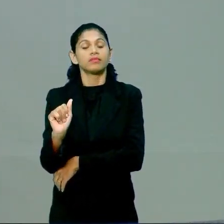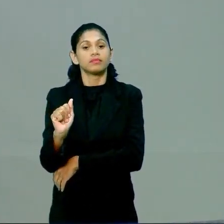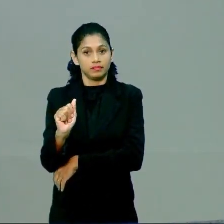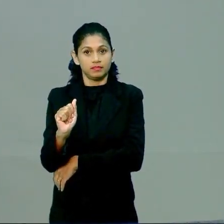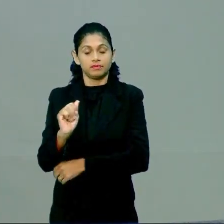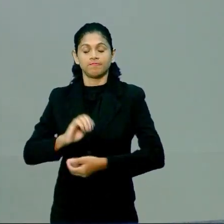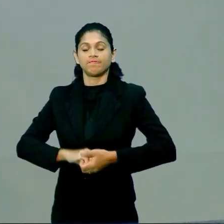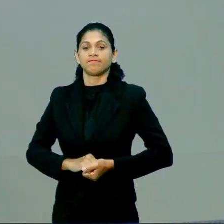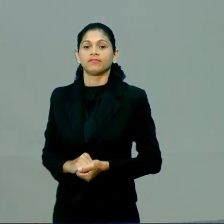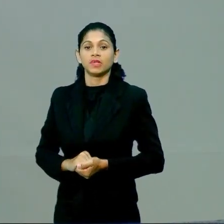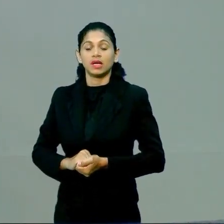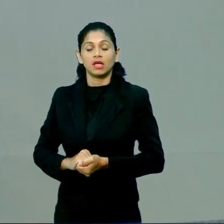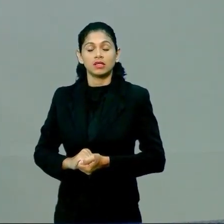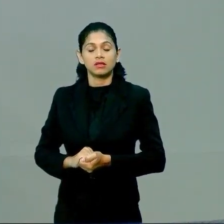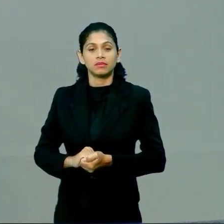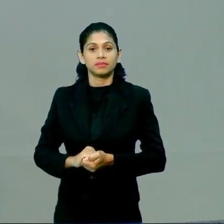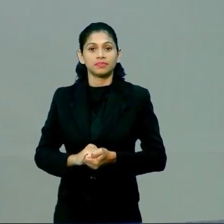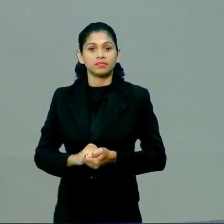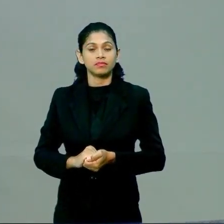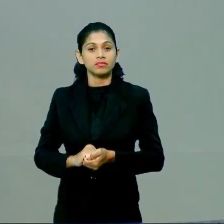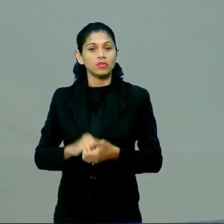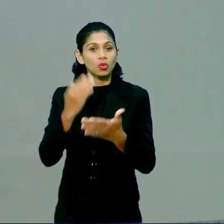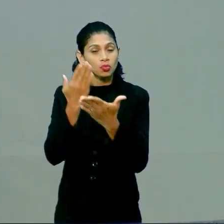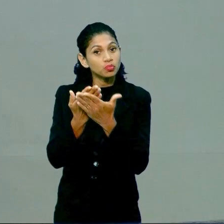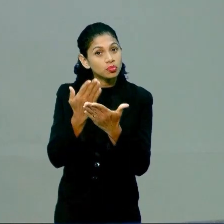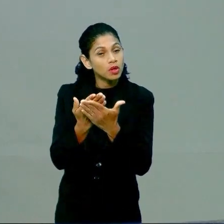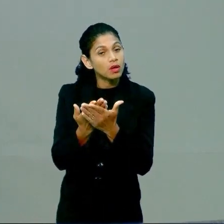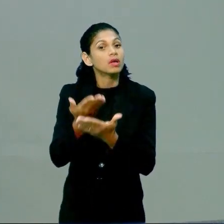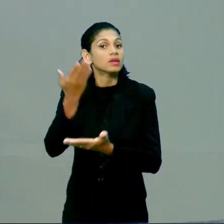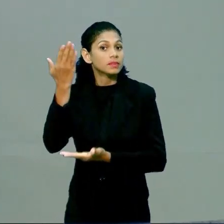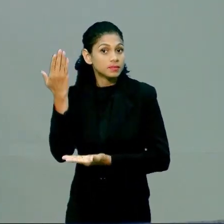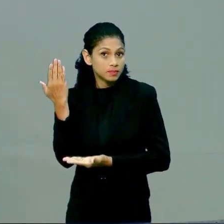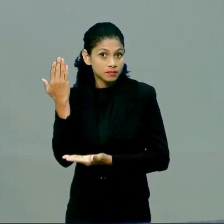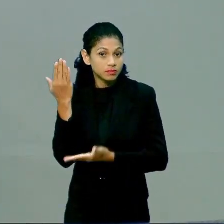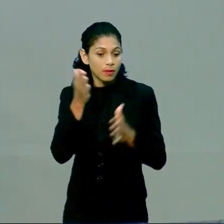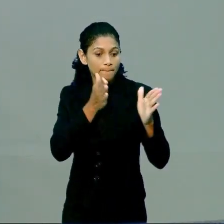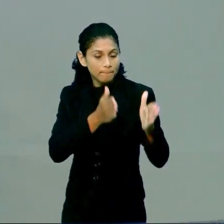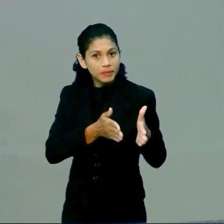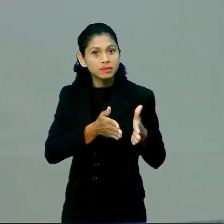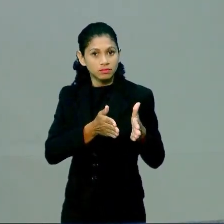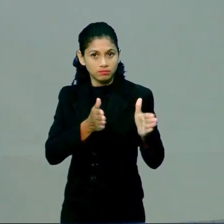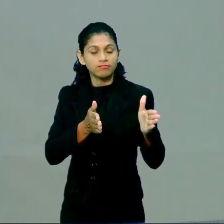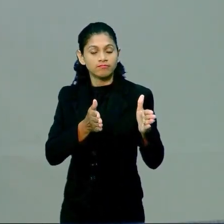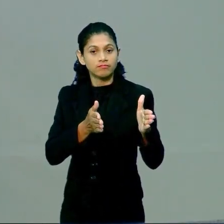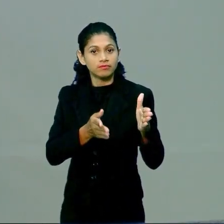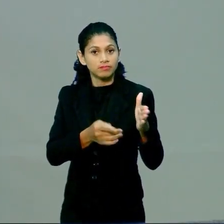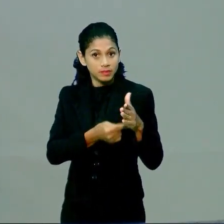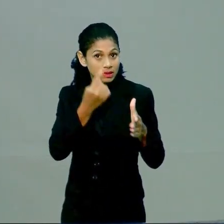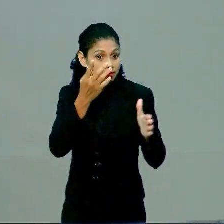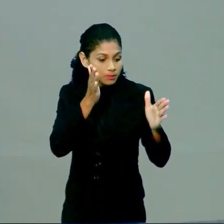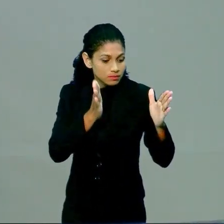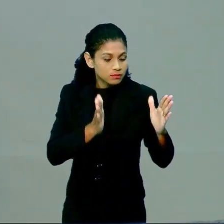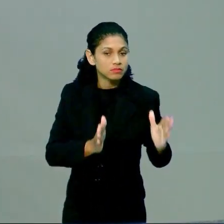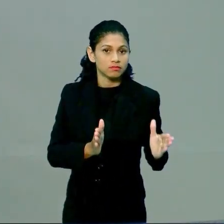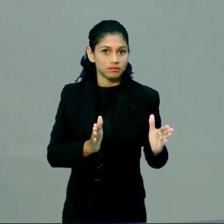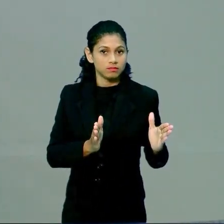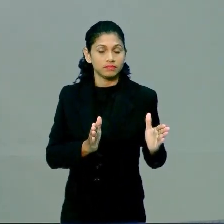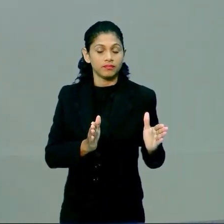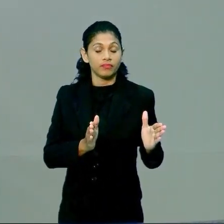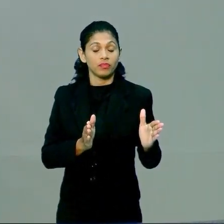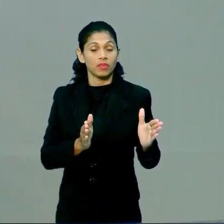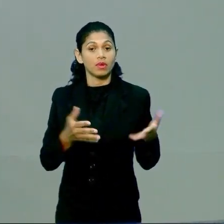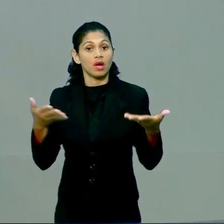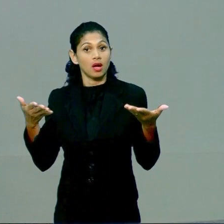então a gente trabalhou né na aula anterior a primeira parte desse conteúdo na verdade eu não chamo bem de